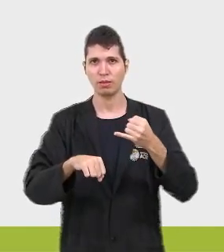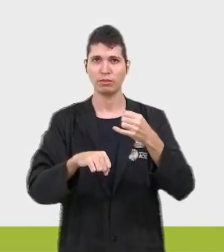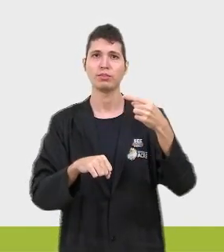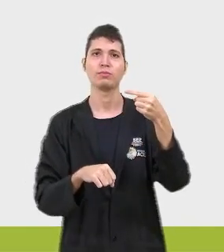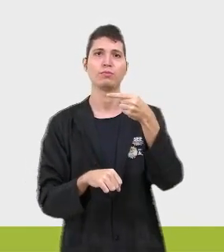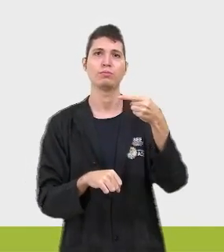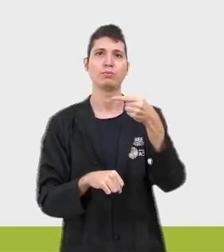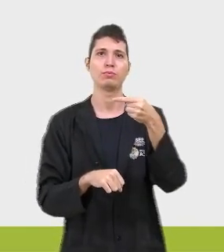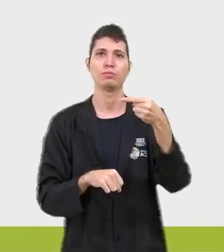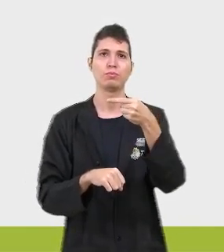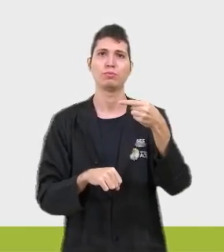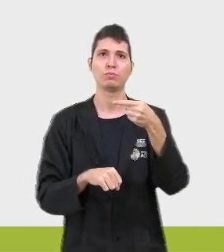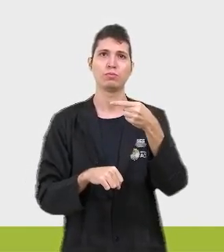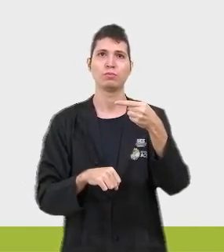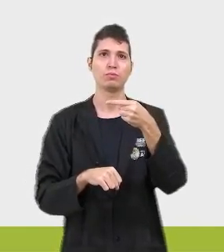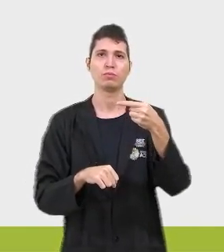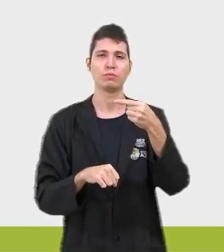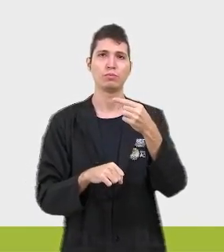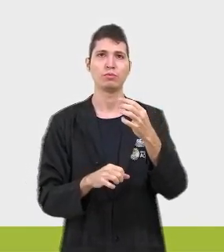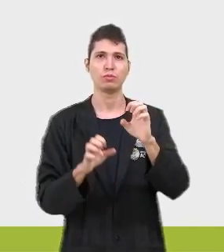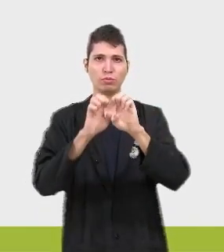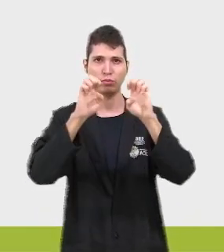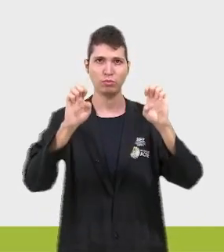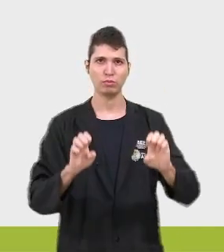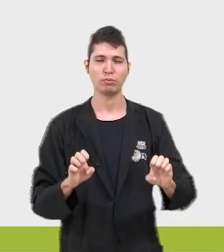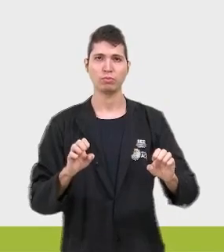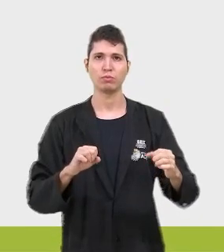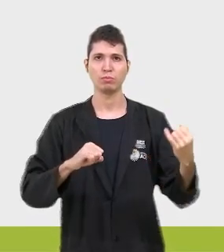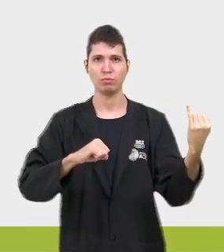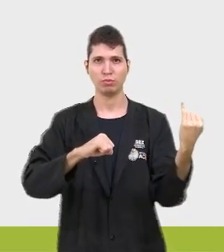como ânion, na sua estrutura química.